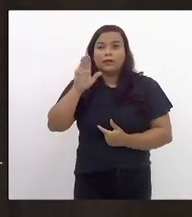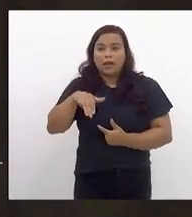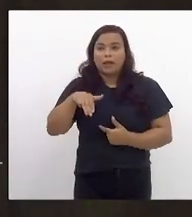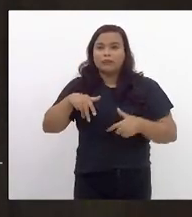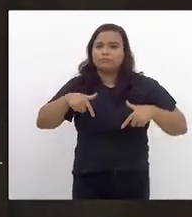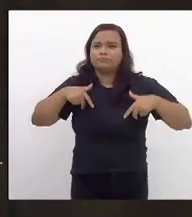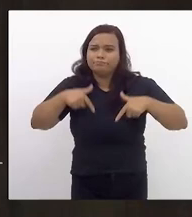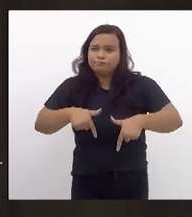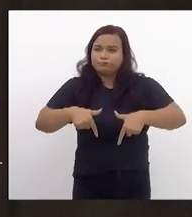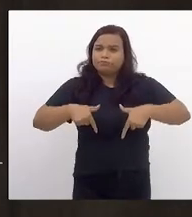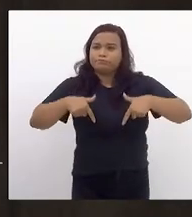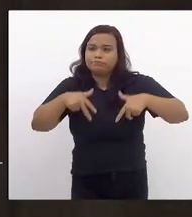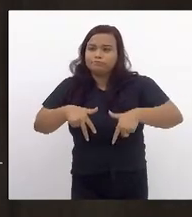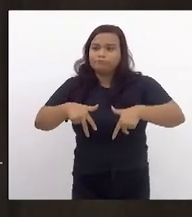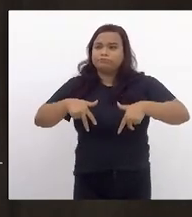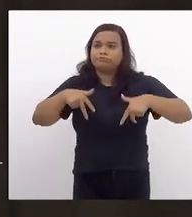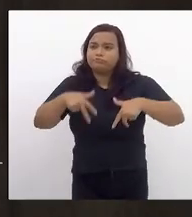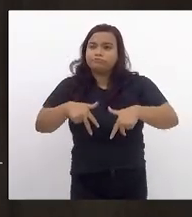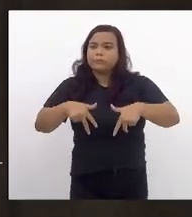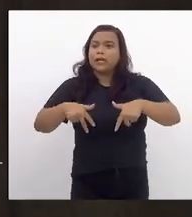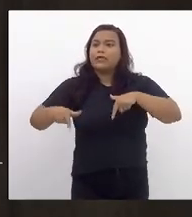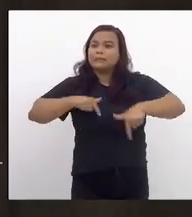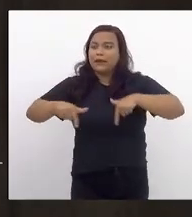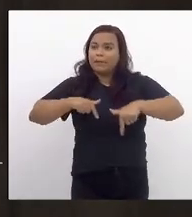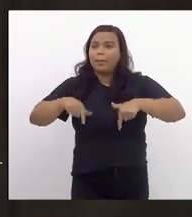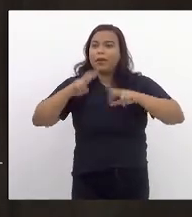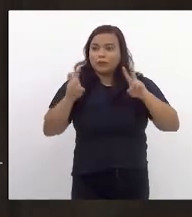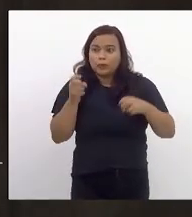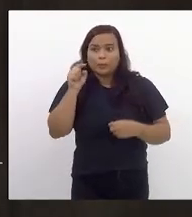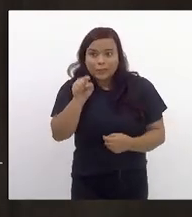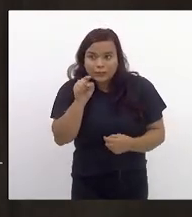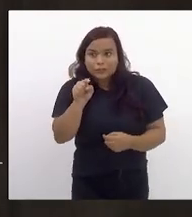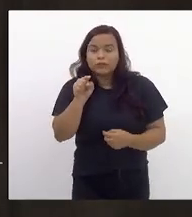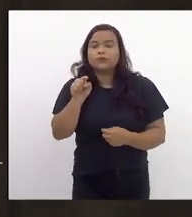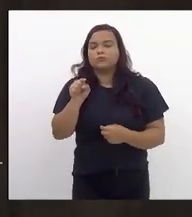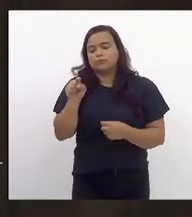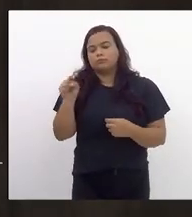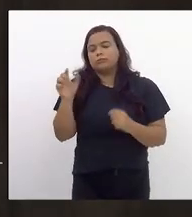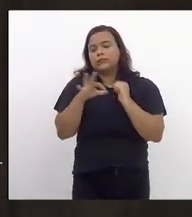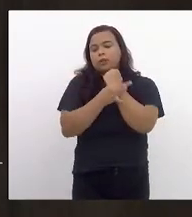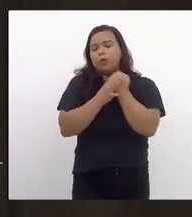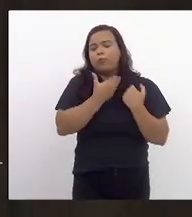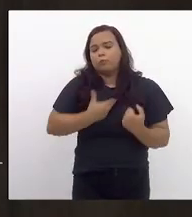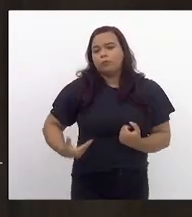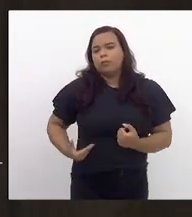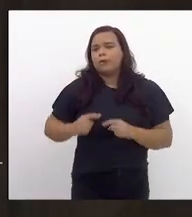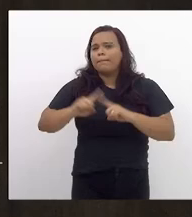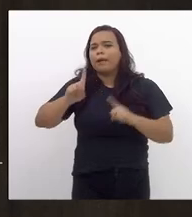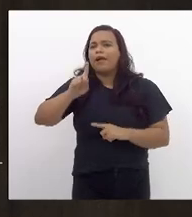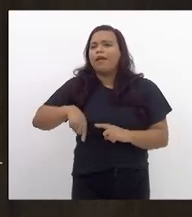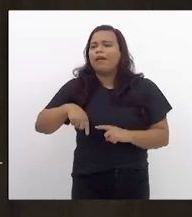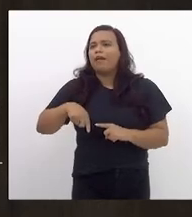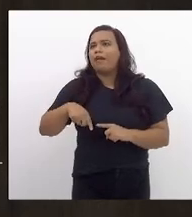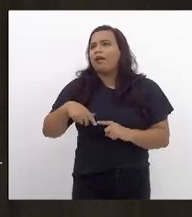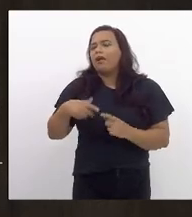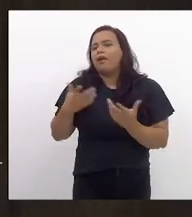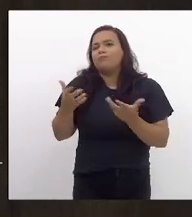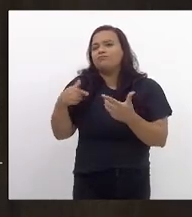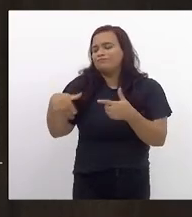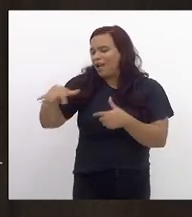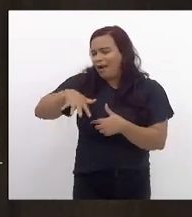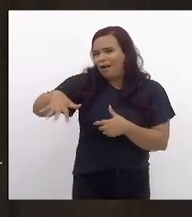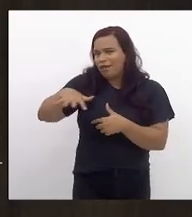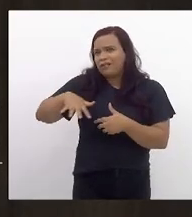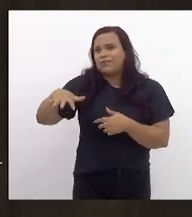trabalham muito sobre essa questão da Polícia Civil, da Segurança Pública, mas é uma demanda, inclusive toda